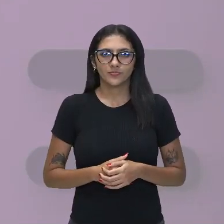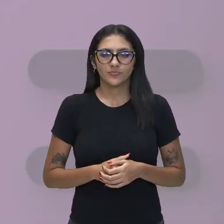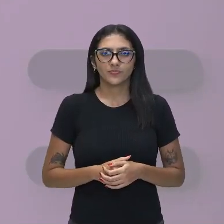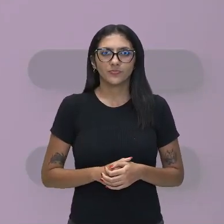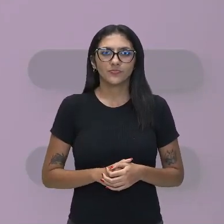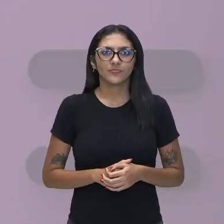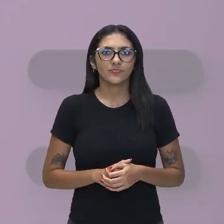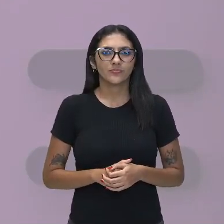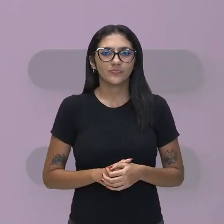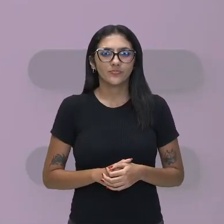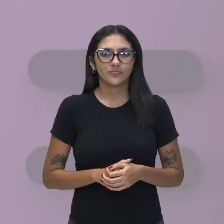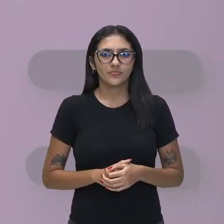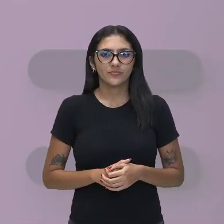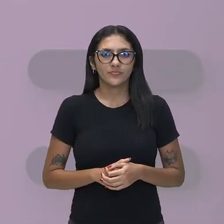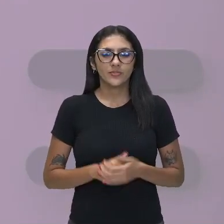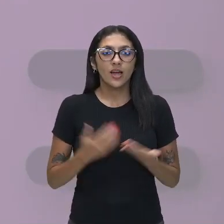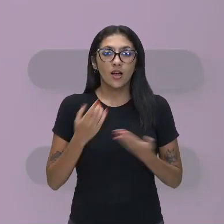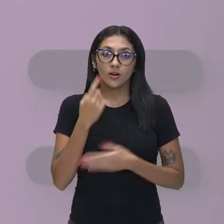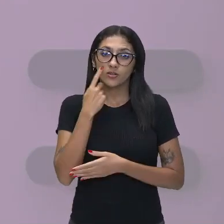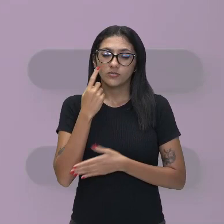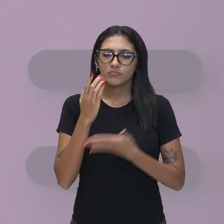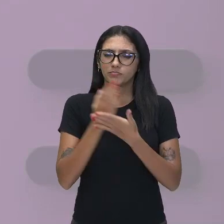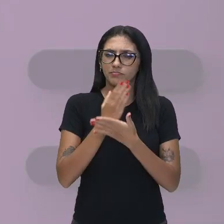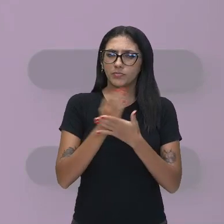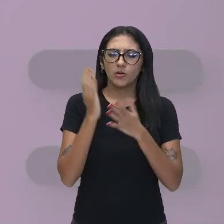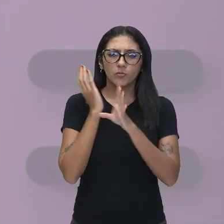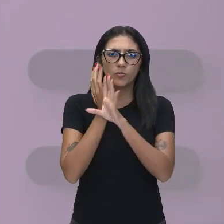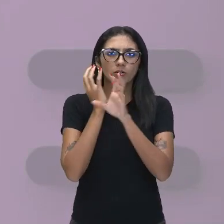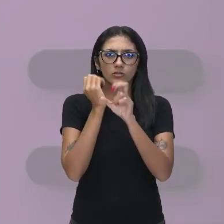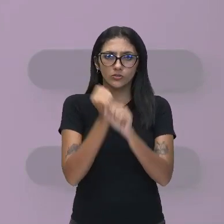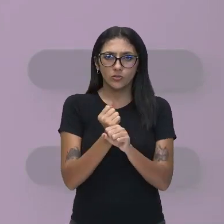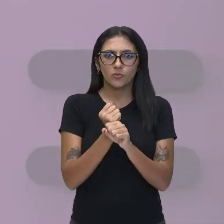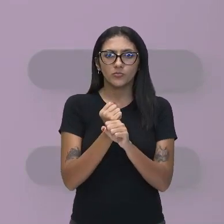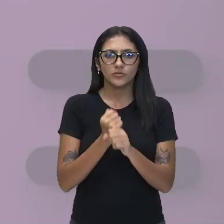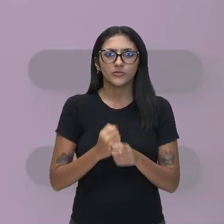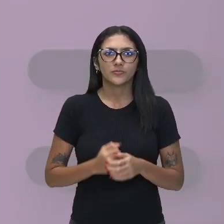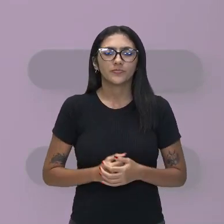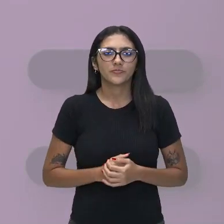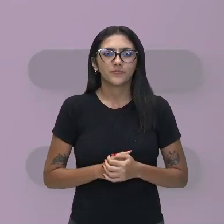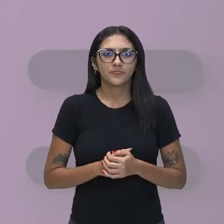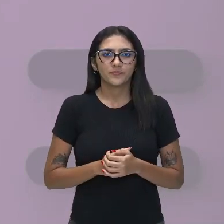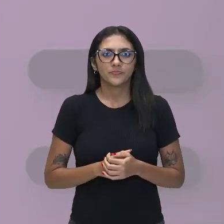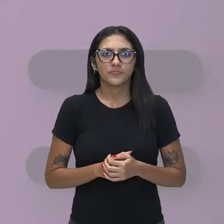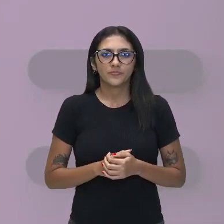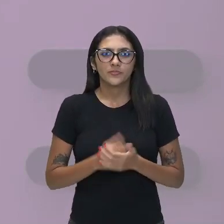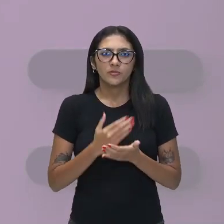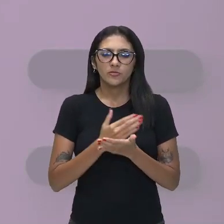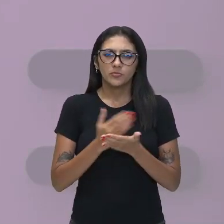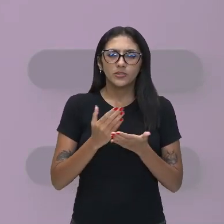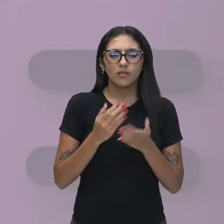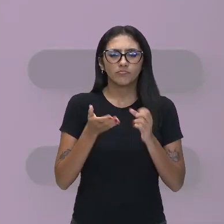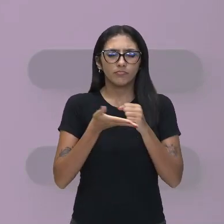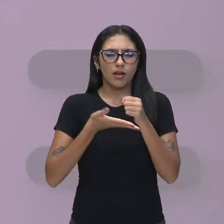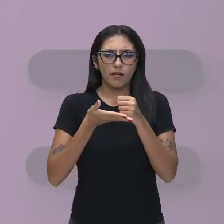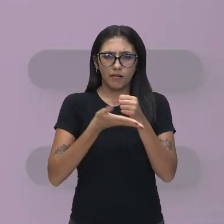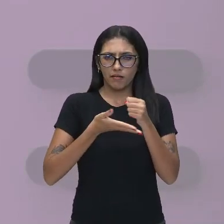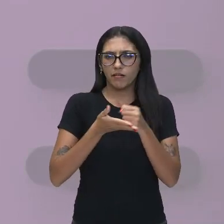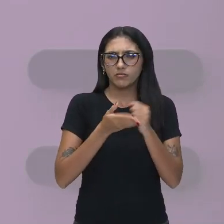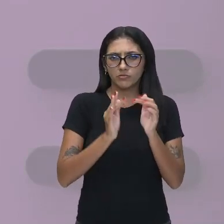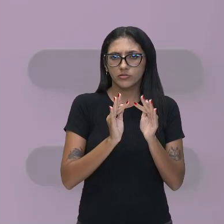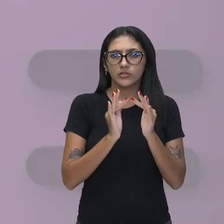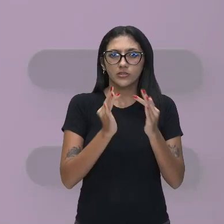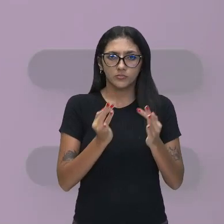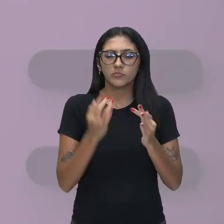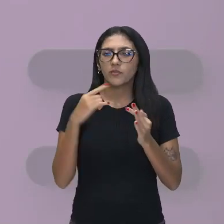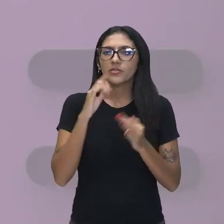vai realizar alguns cálculos aqui de logaritmo, tá bom? Vamos começar com cálculos básicos, para você saber como que a